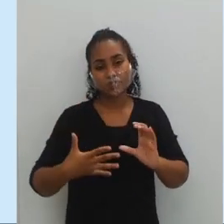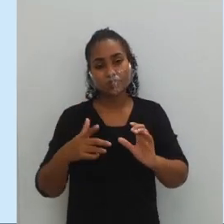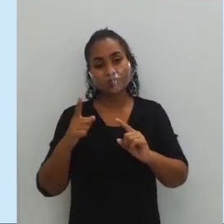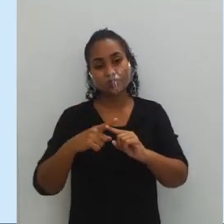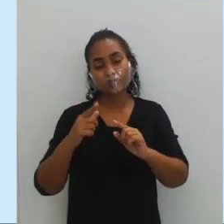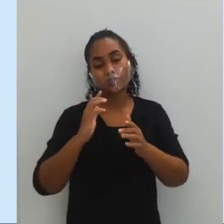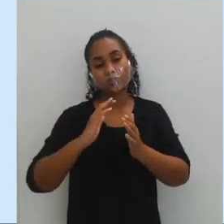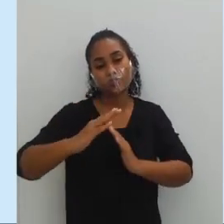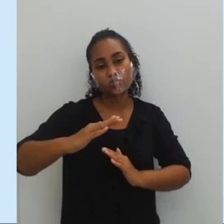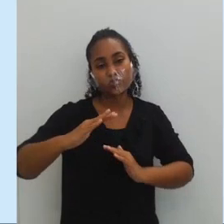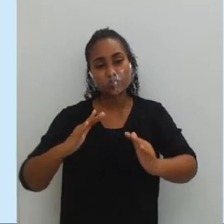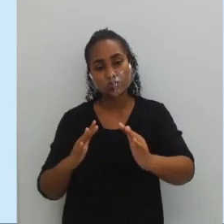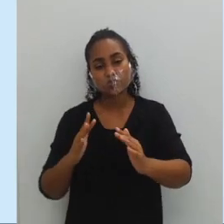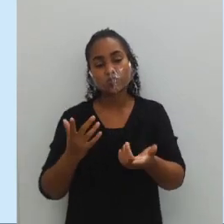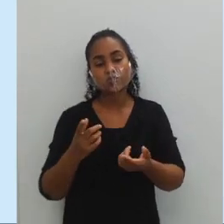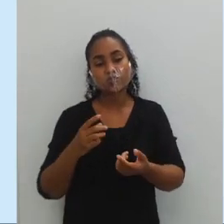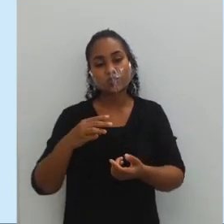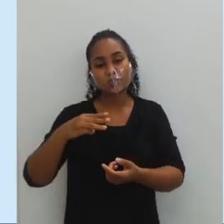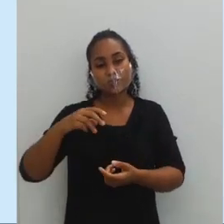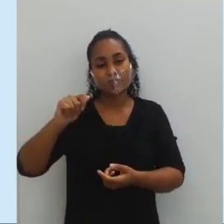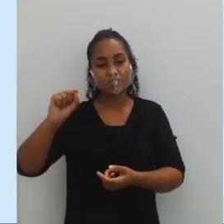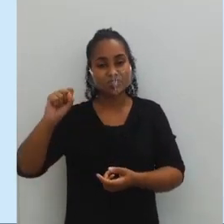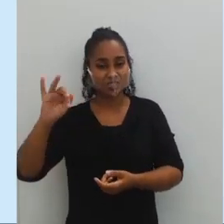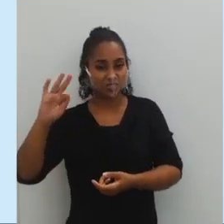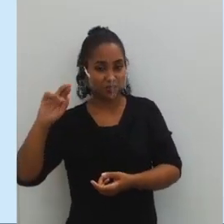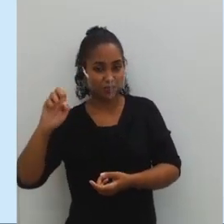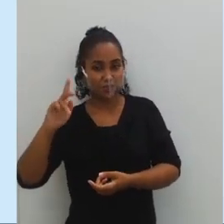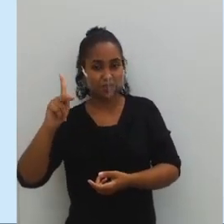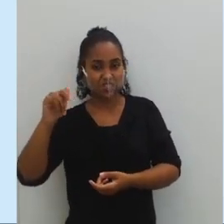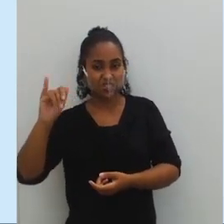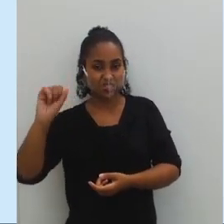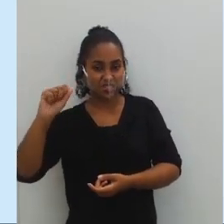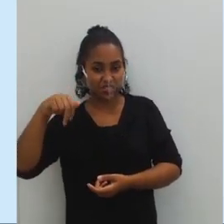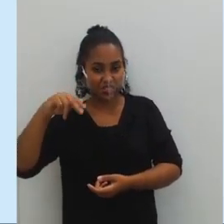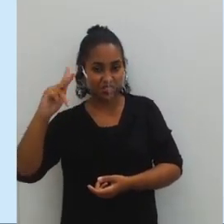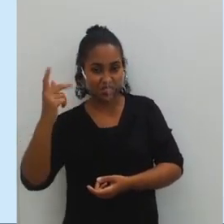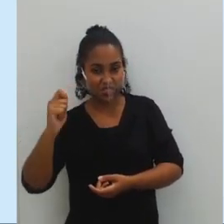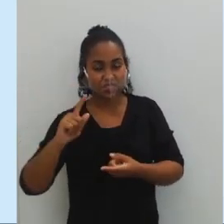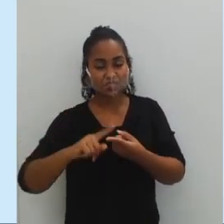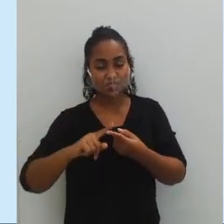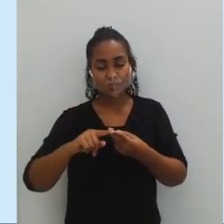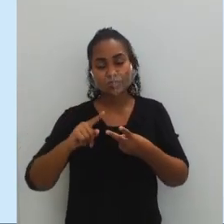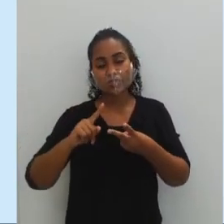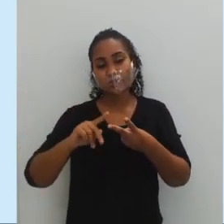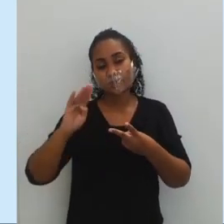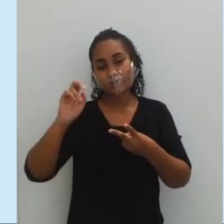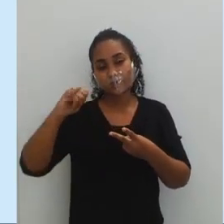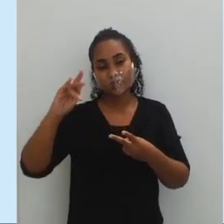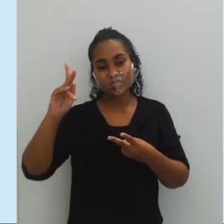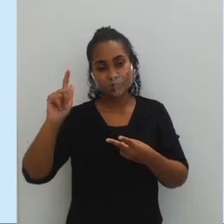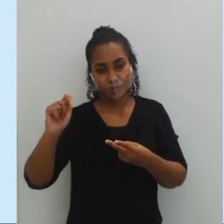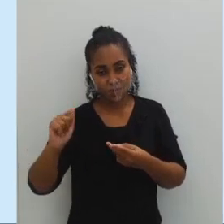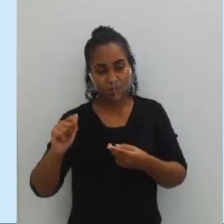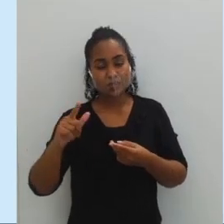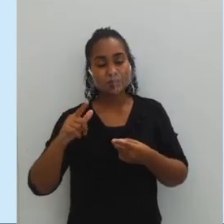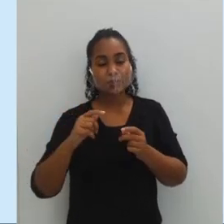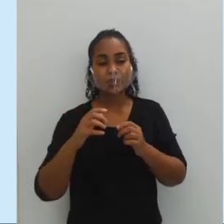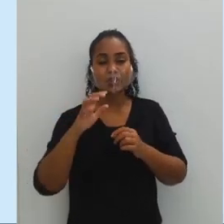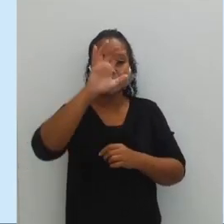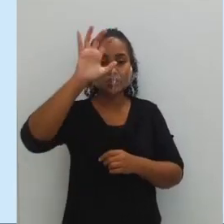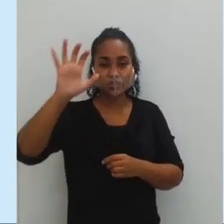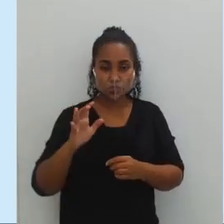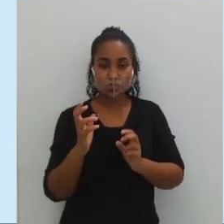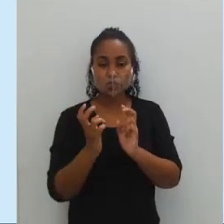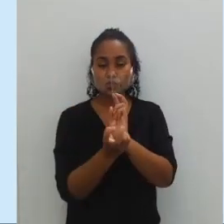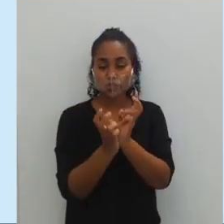caracterização dessas lutas, né? Que seria o mestre Pastinha para a capoeira Angola e o mestre Bimba para a capoeira regional.